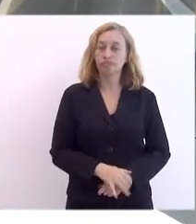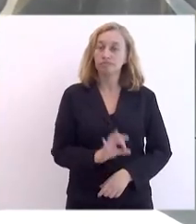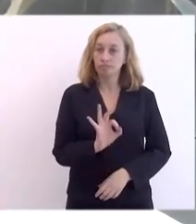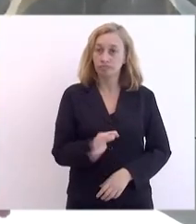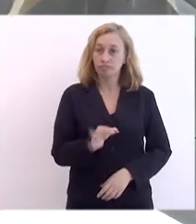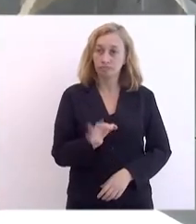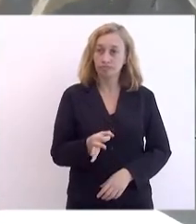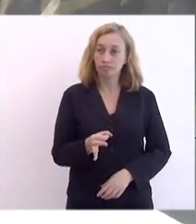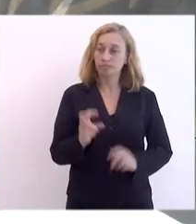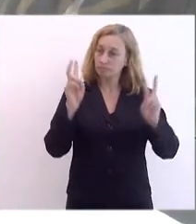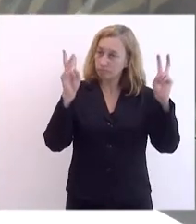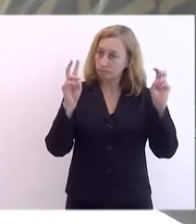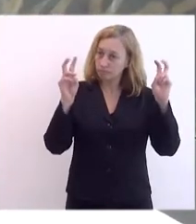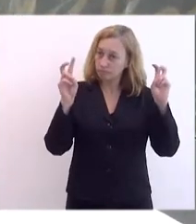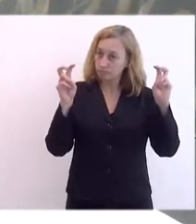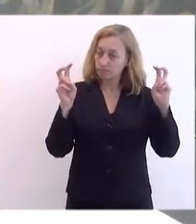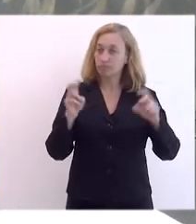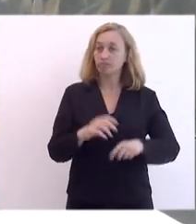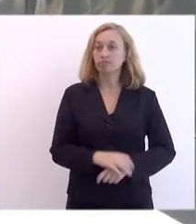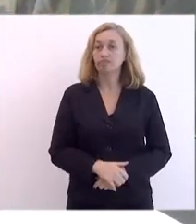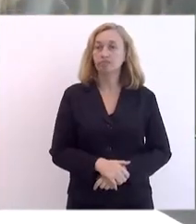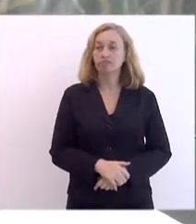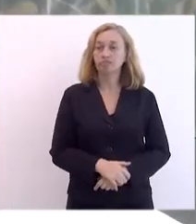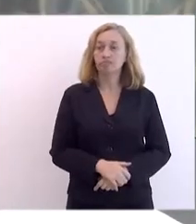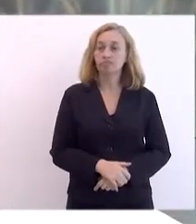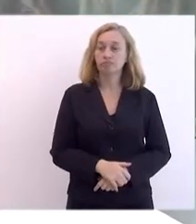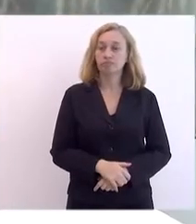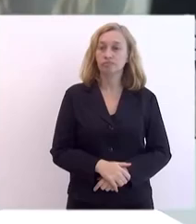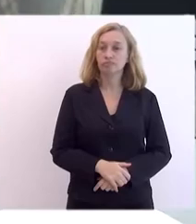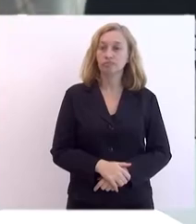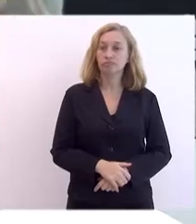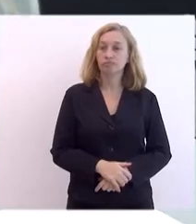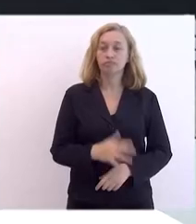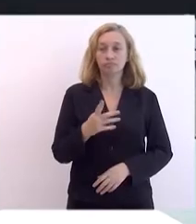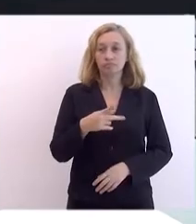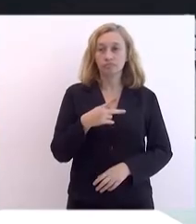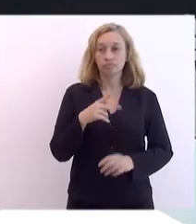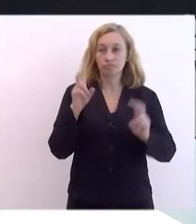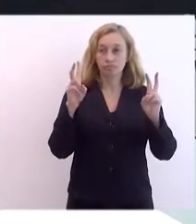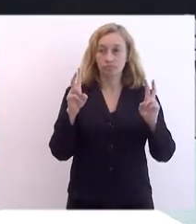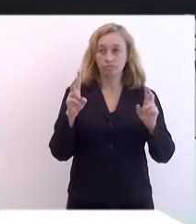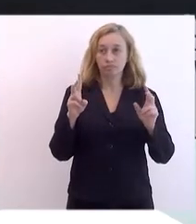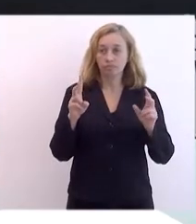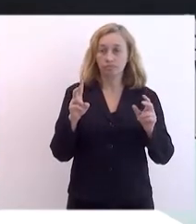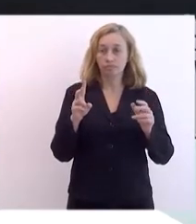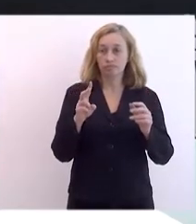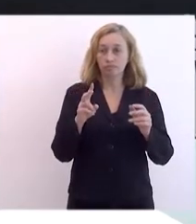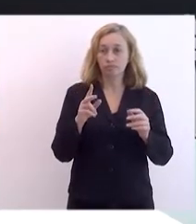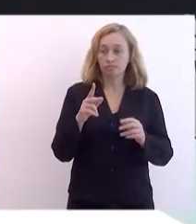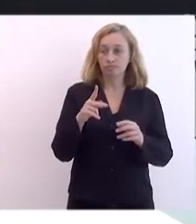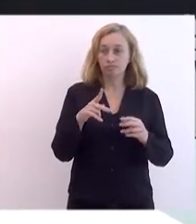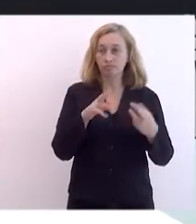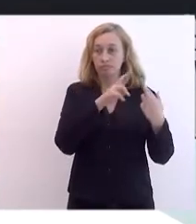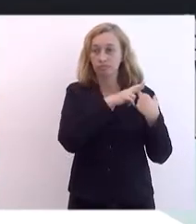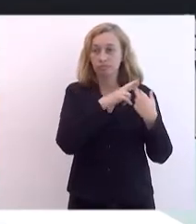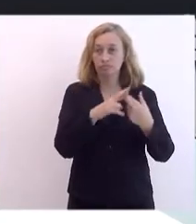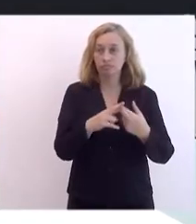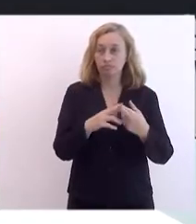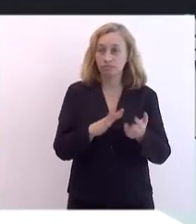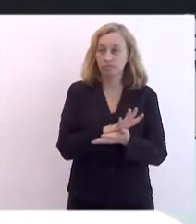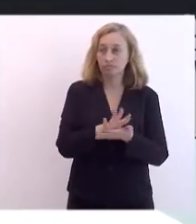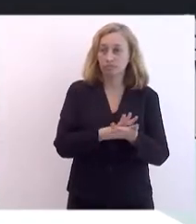evidentemente, nesse caso específico, acharmos que a matéria é infundada, estamos dizendo que o senhor não tem nenhuma responsabilidade de